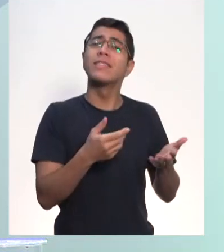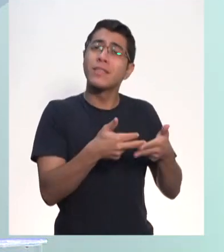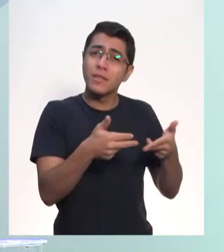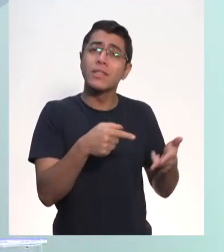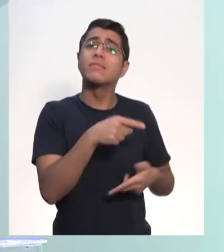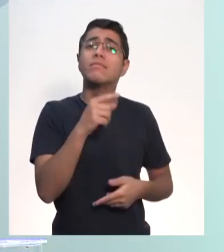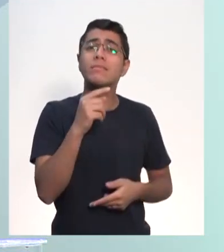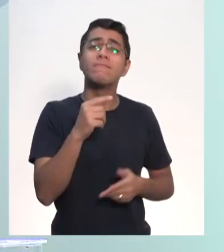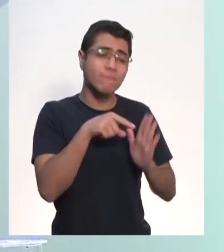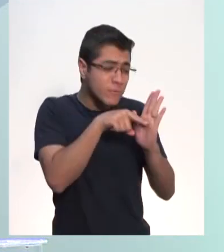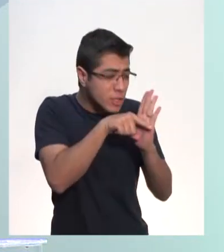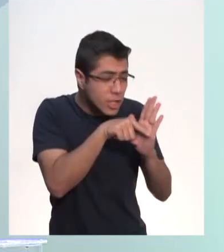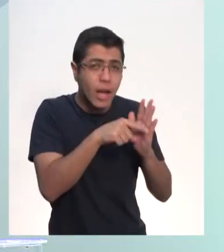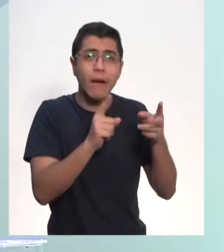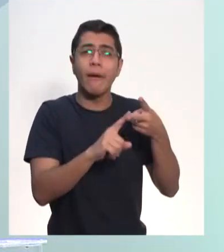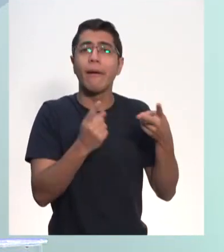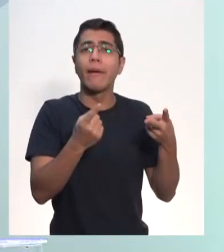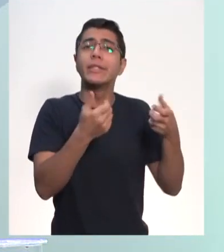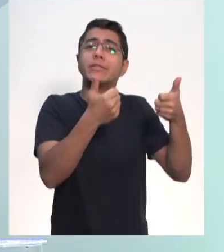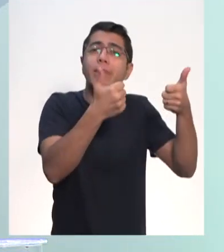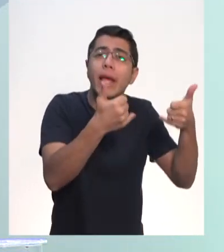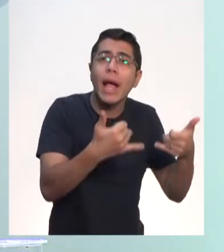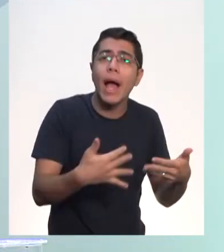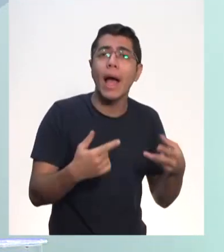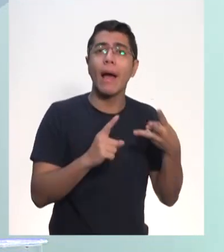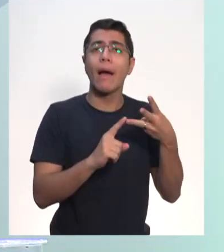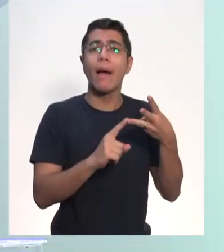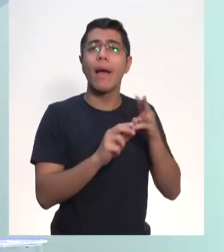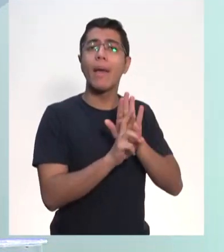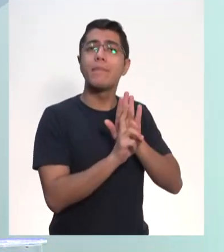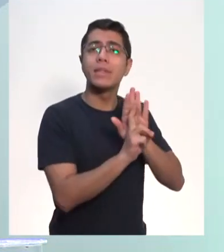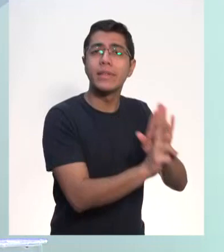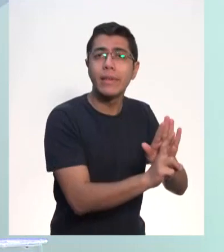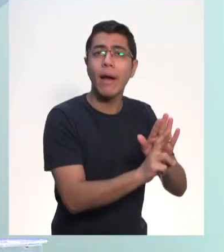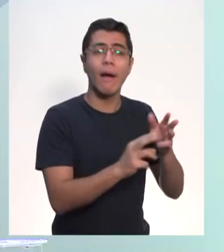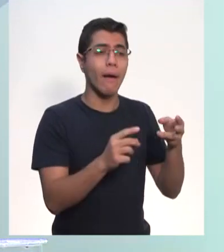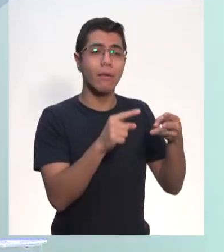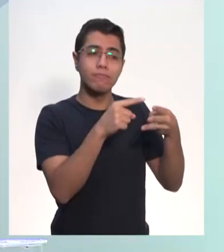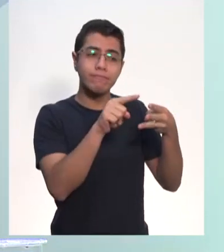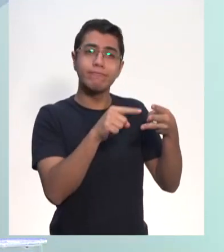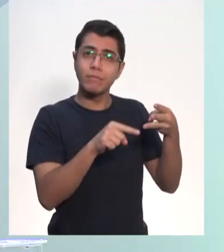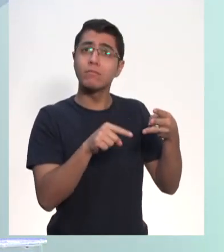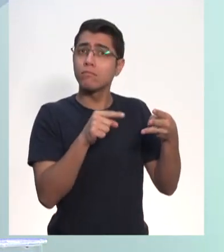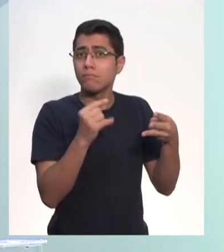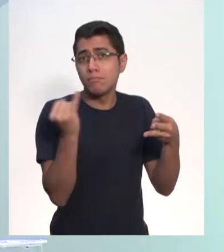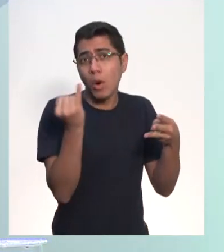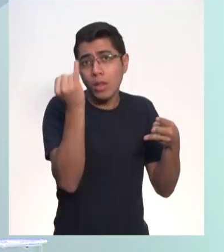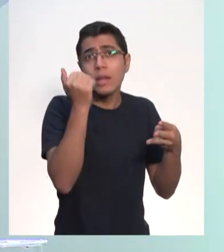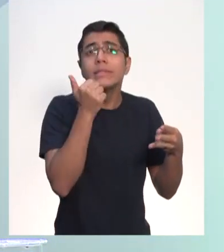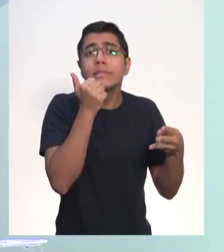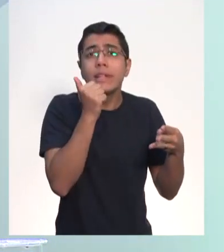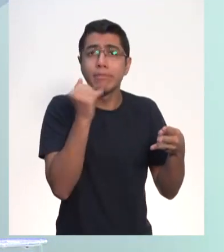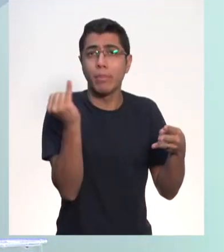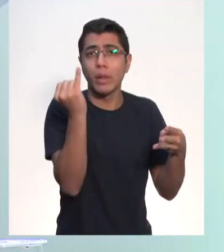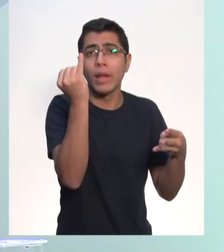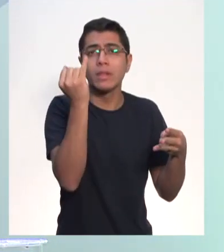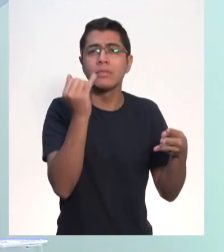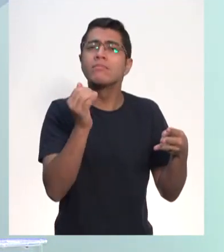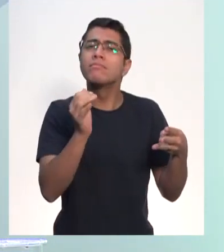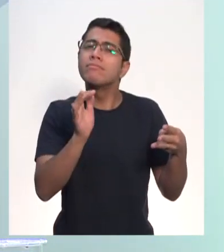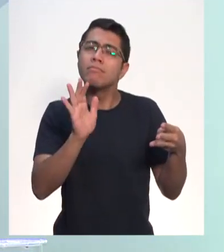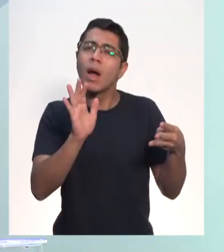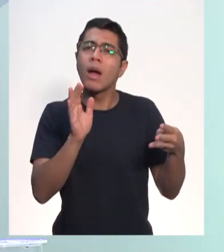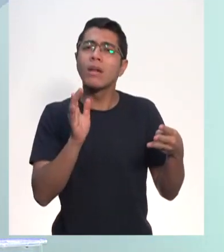Né? Investigar, explicar, representar é a base. Por que ficou de fora? A gente imagina que, nesse momento, são